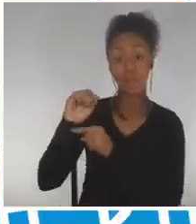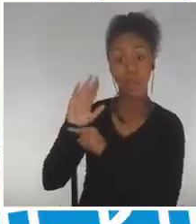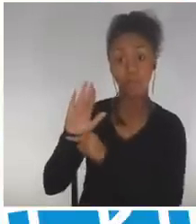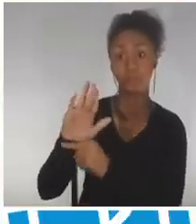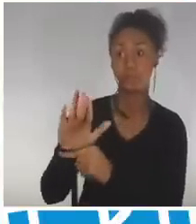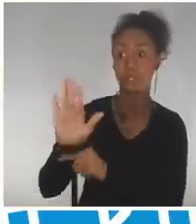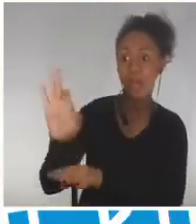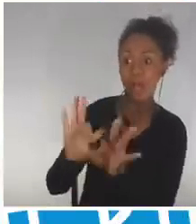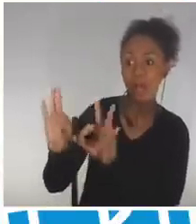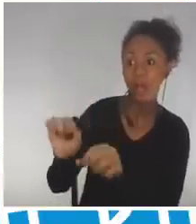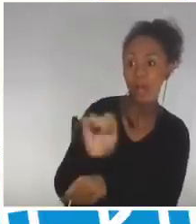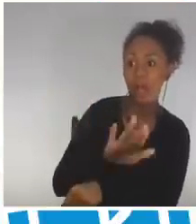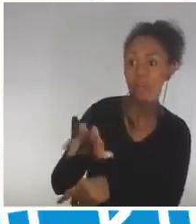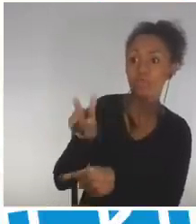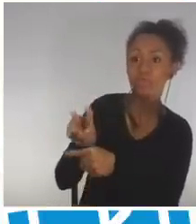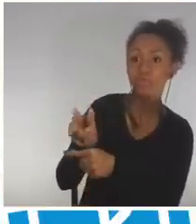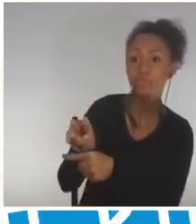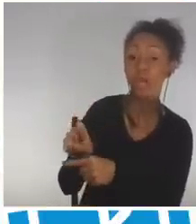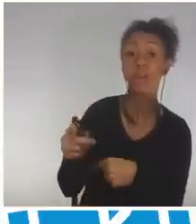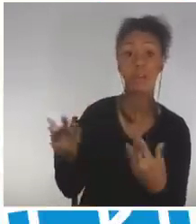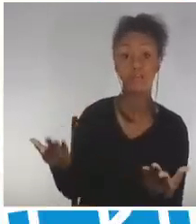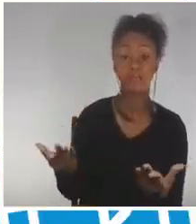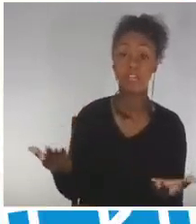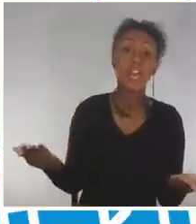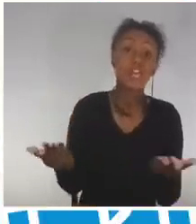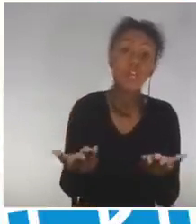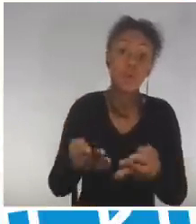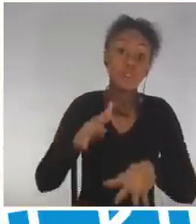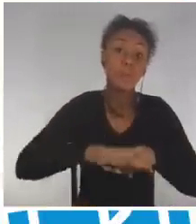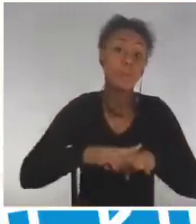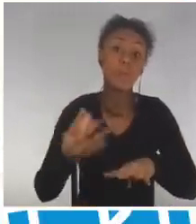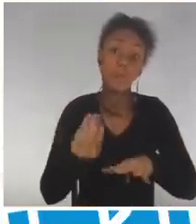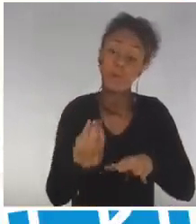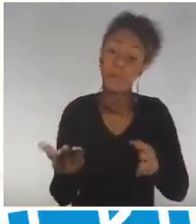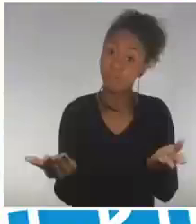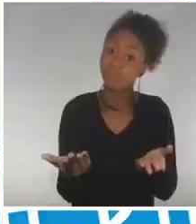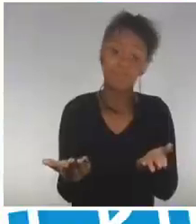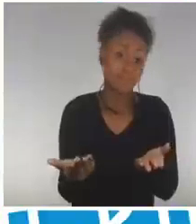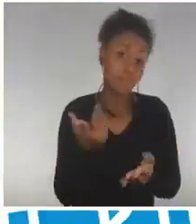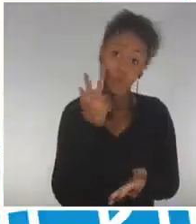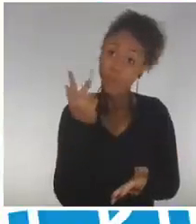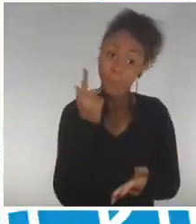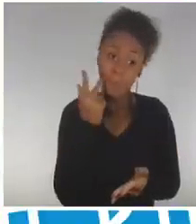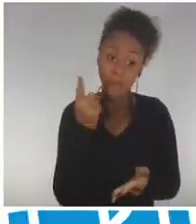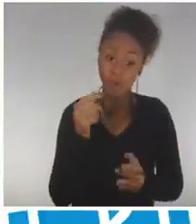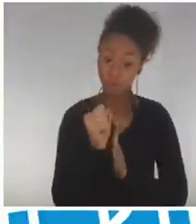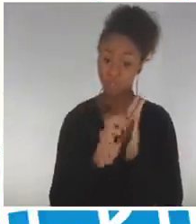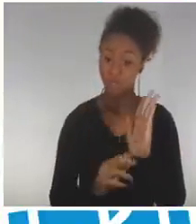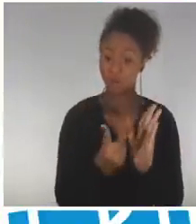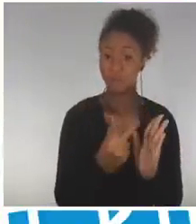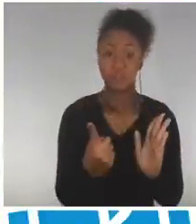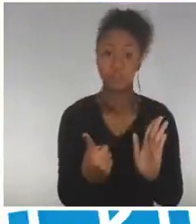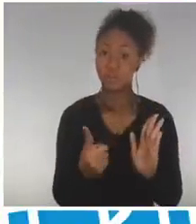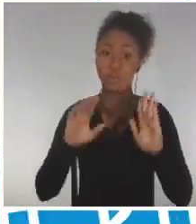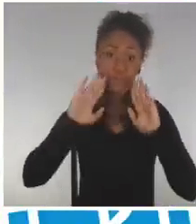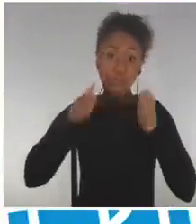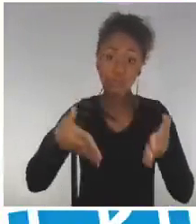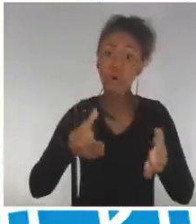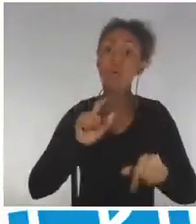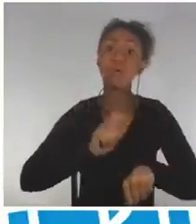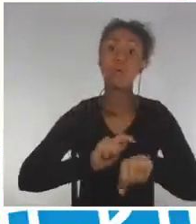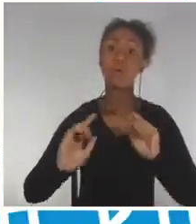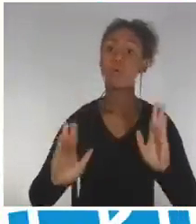matemática, porque hoje o mundo é digital, o mundo do século XXI é um mundo tecnológico